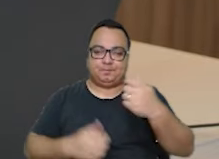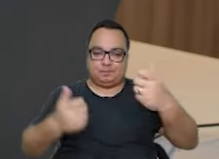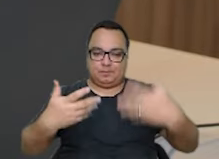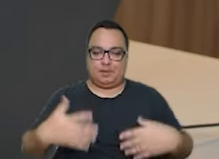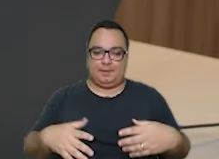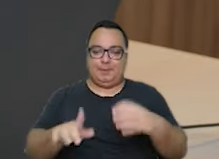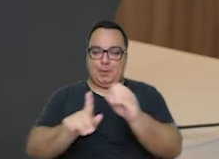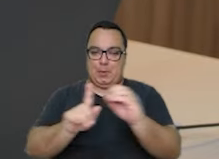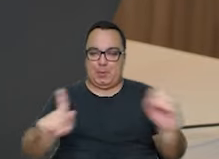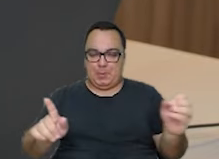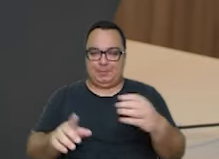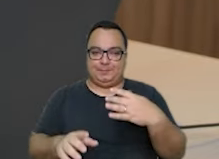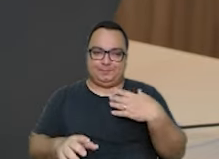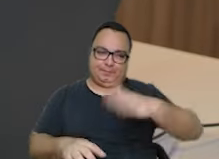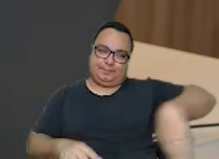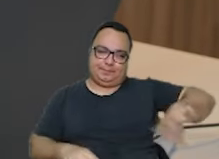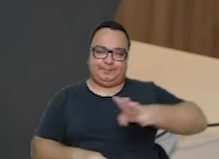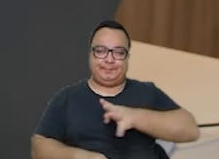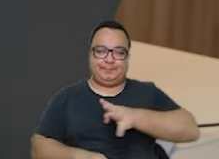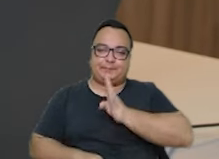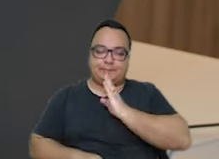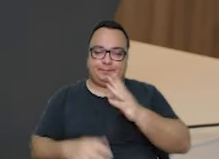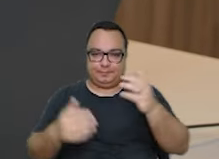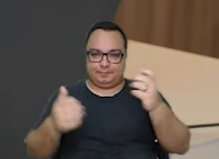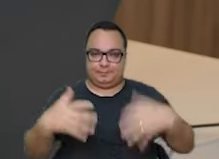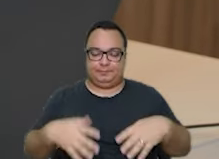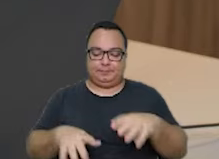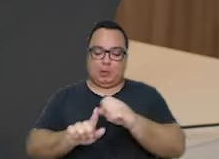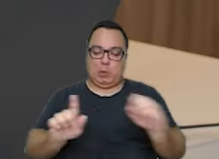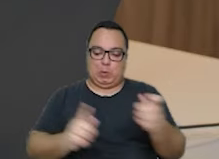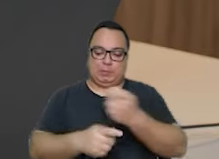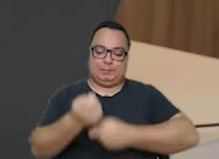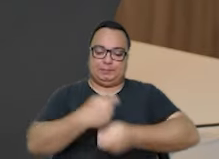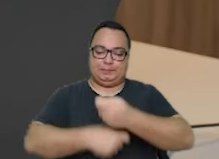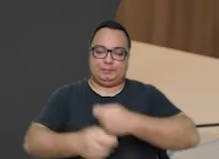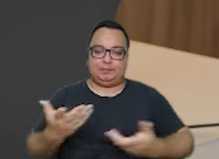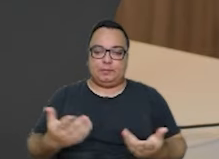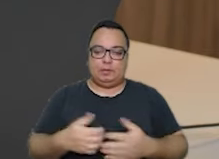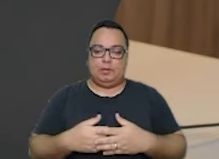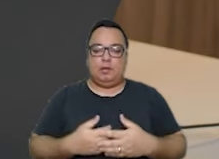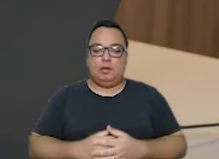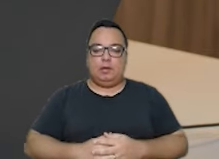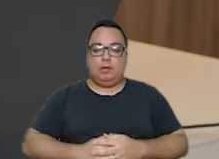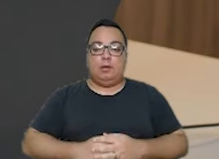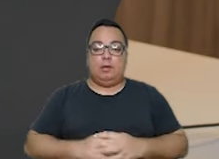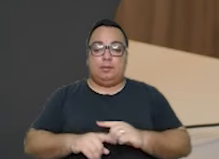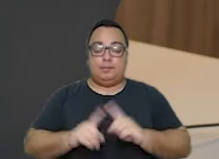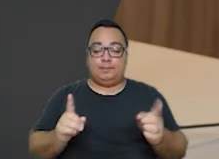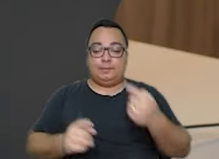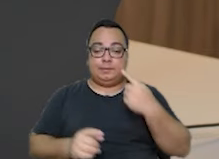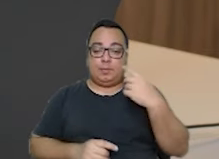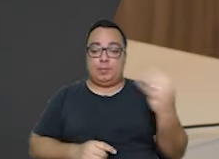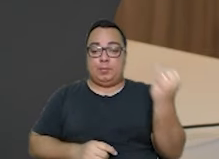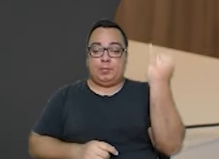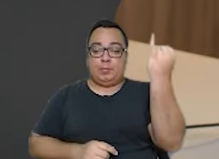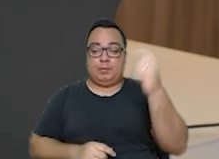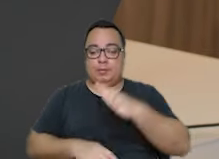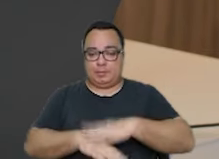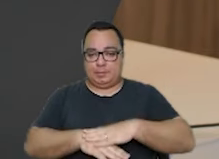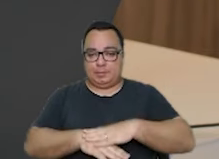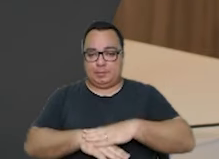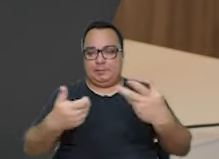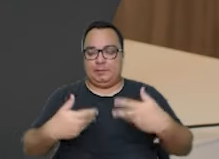ele é o mais popular né O que a gente enfim acabou eh mentalizando e é muito importante como Você mesmo falou